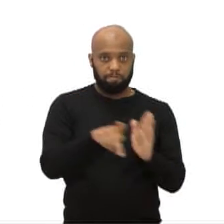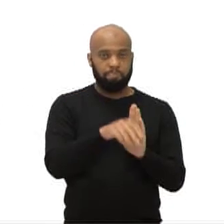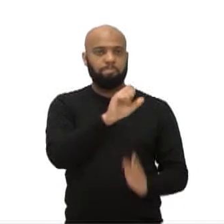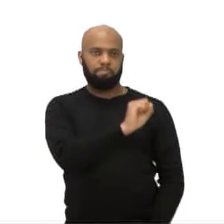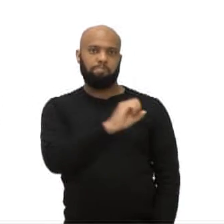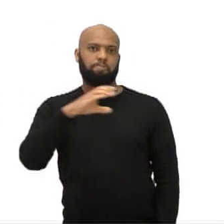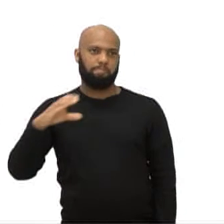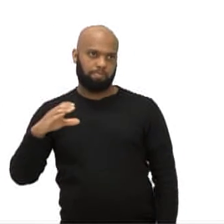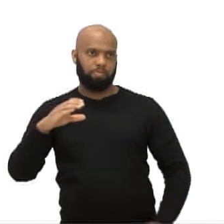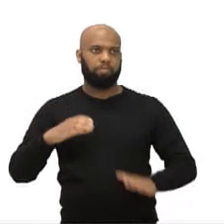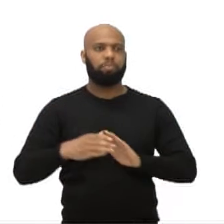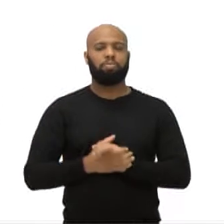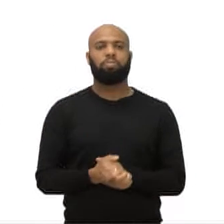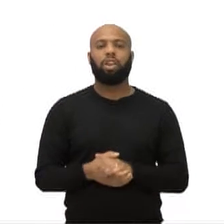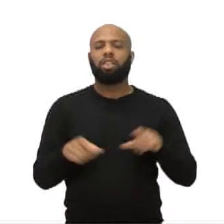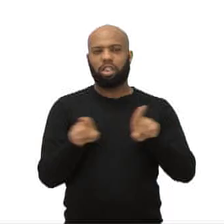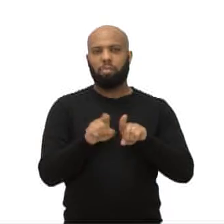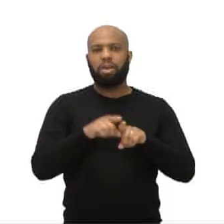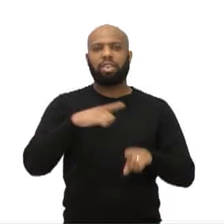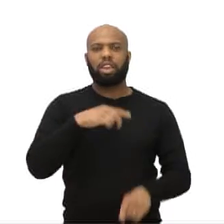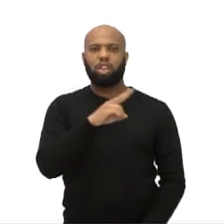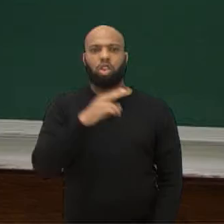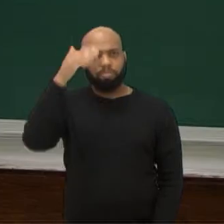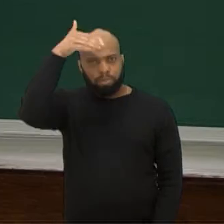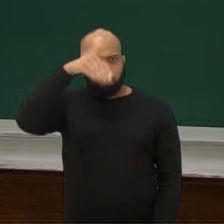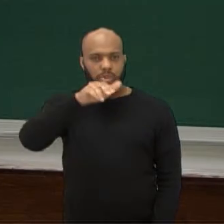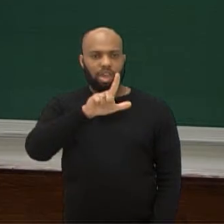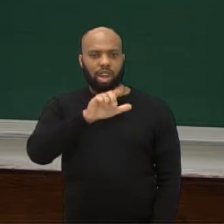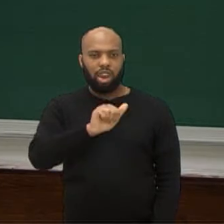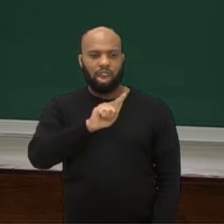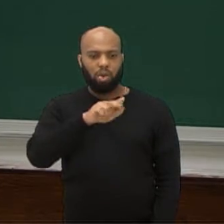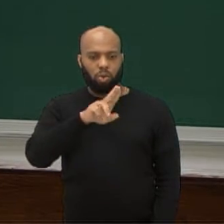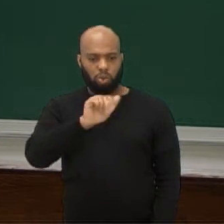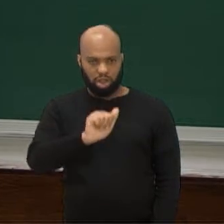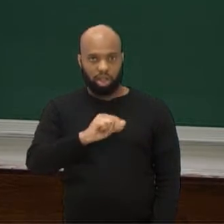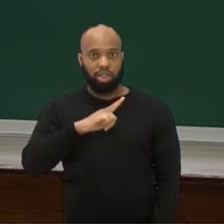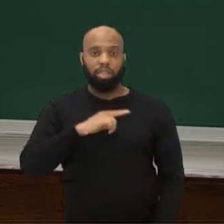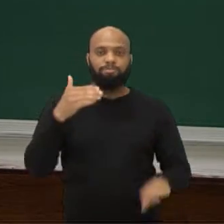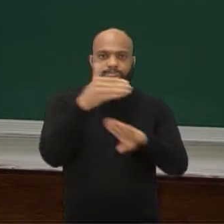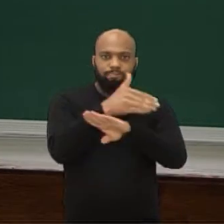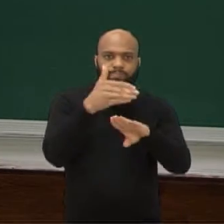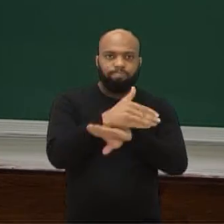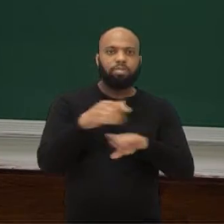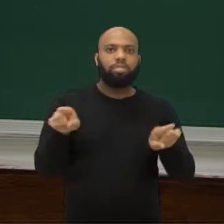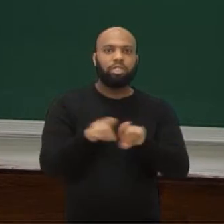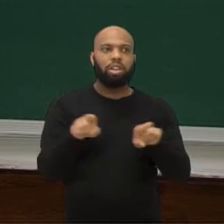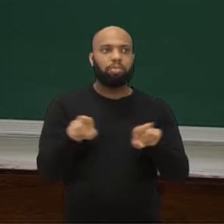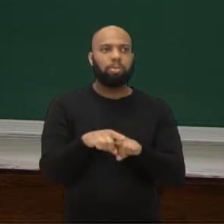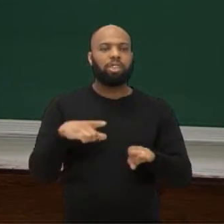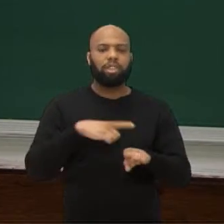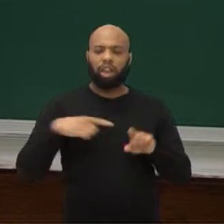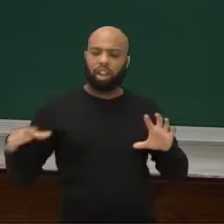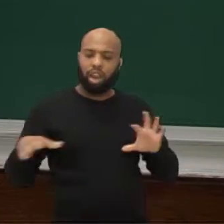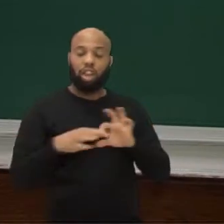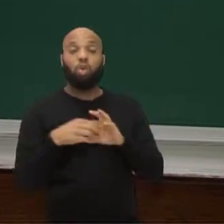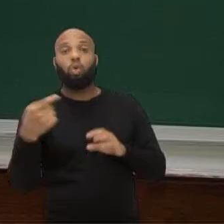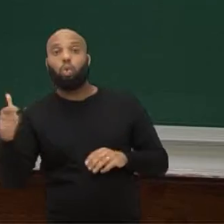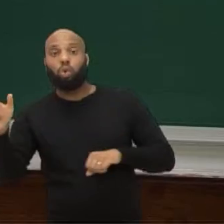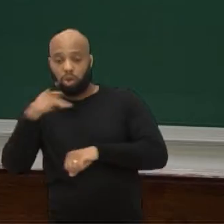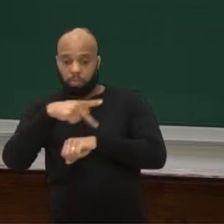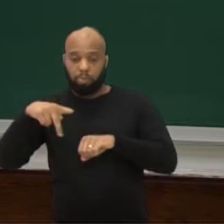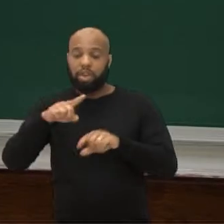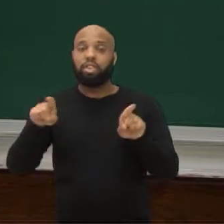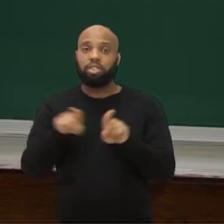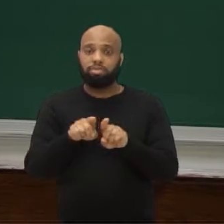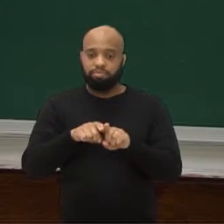ou República de Laguna. Aqui, gente, nós tivemos uma participação internacional no conflito, que foi